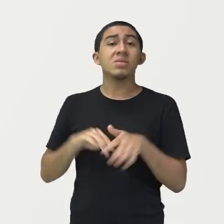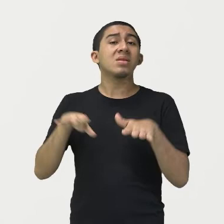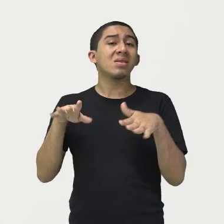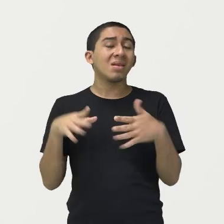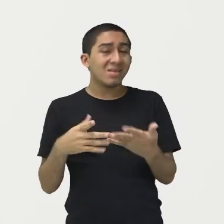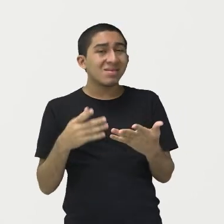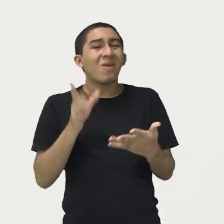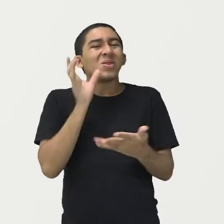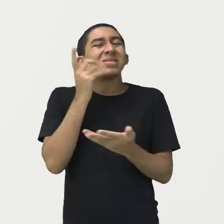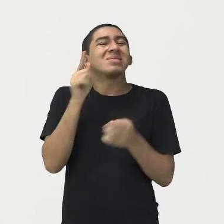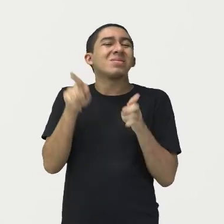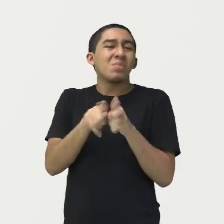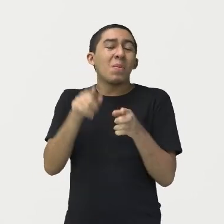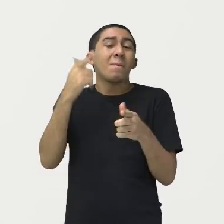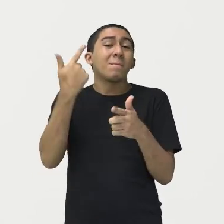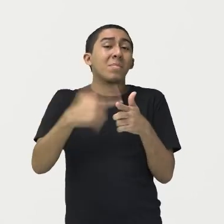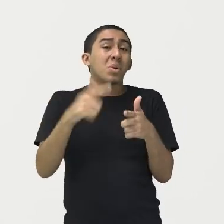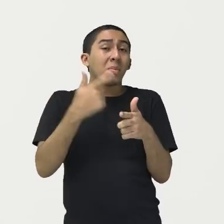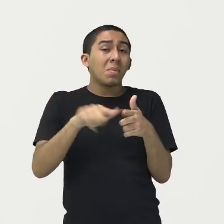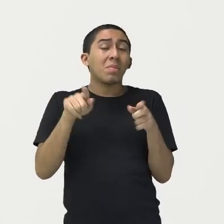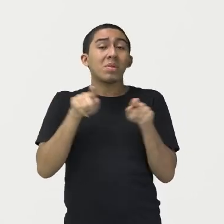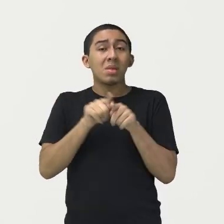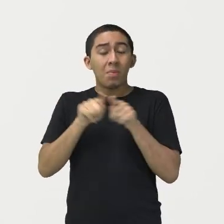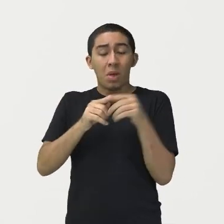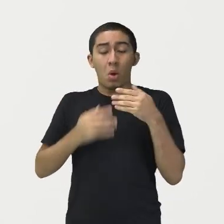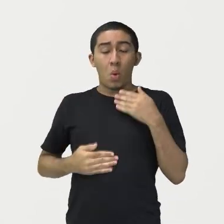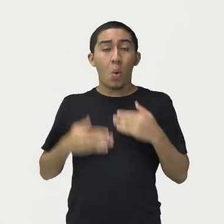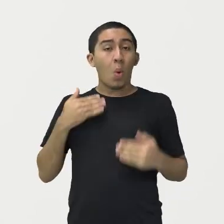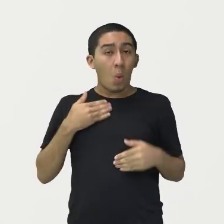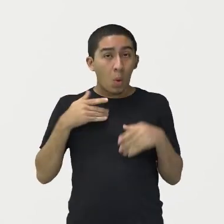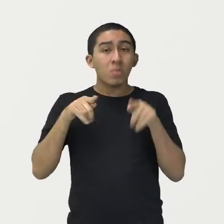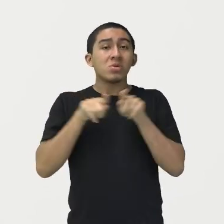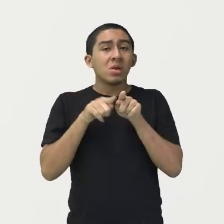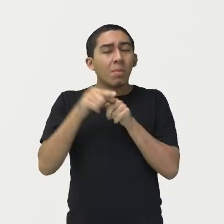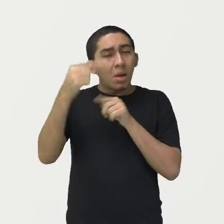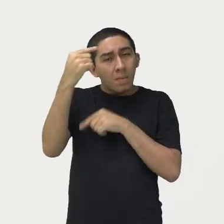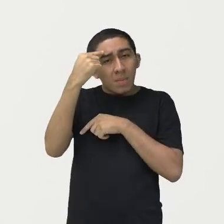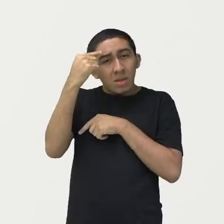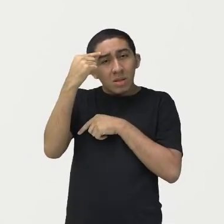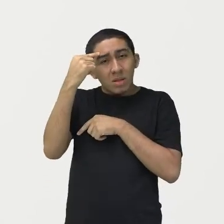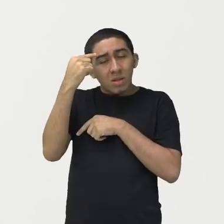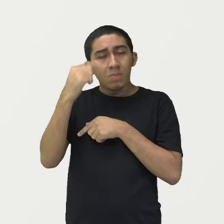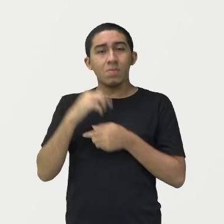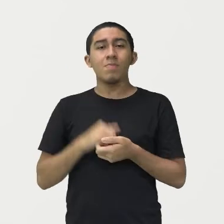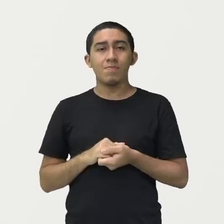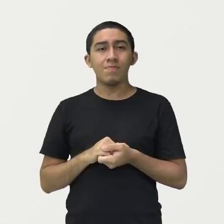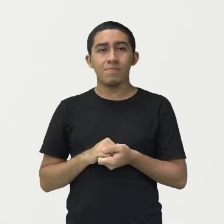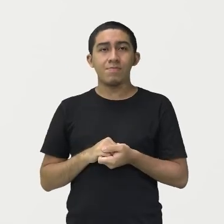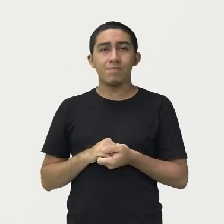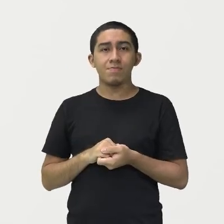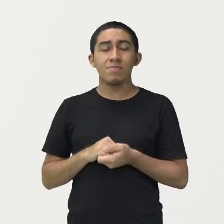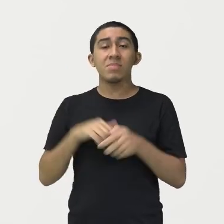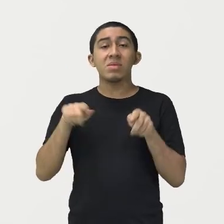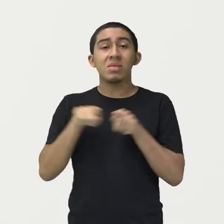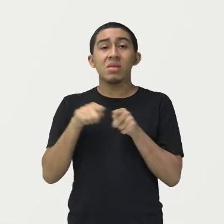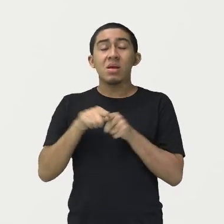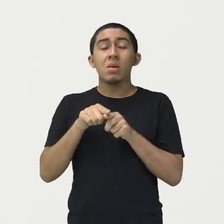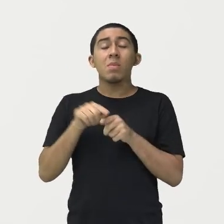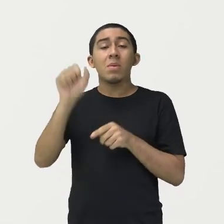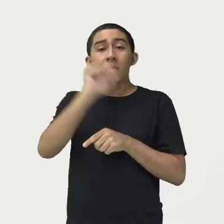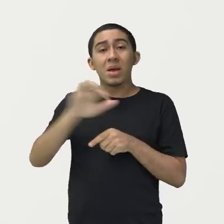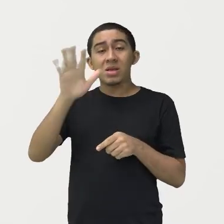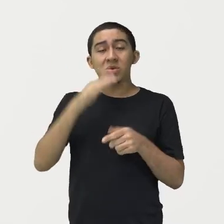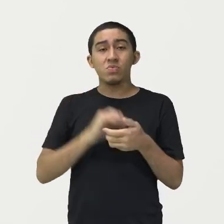ocasiona problemas, também físicos e também cognitivos. Tem uma imagem aí, esse pescoço